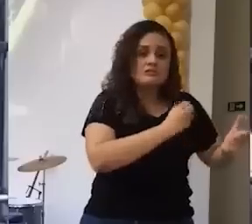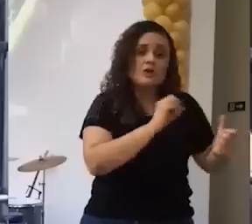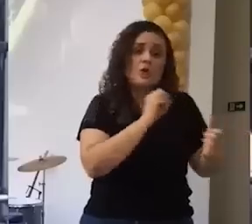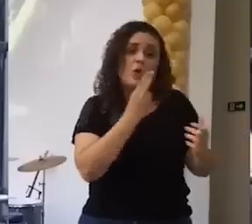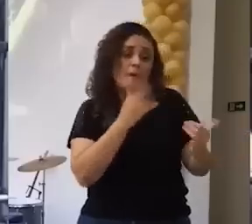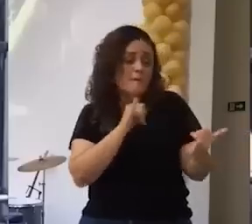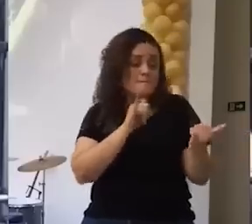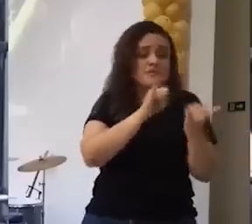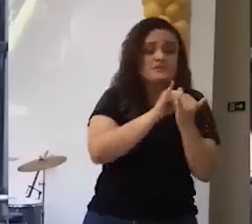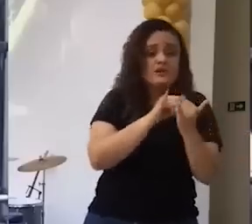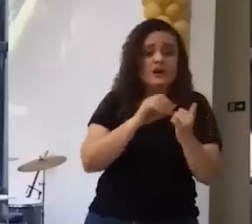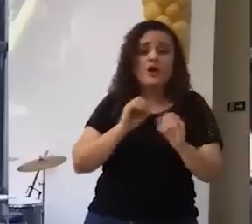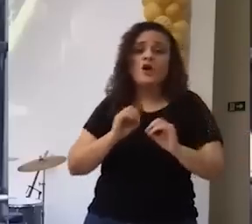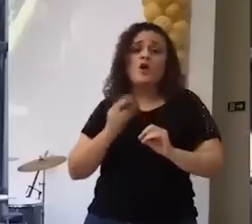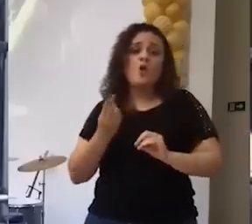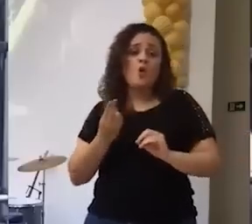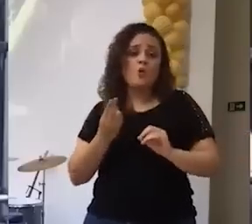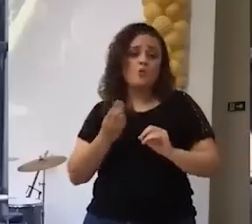que abandonar o ministério.